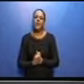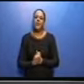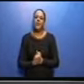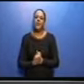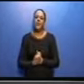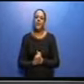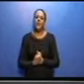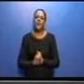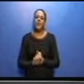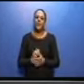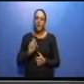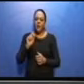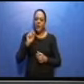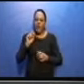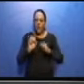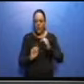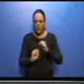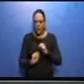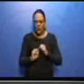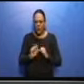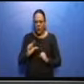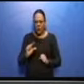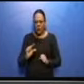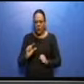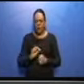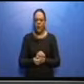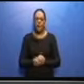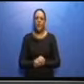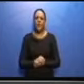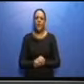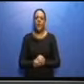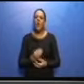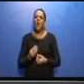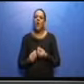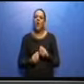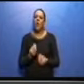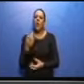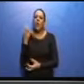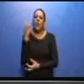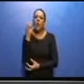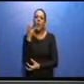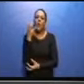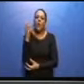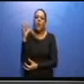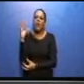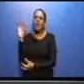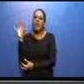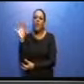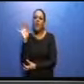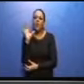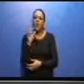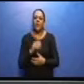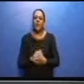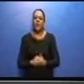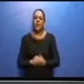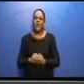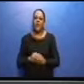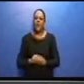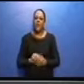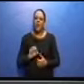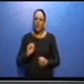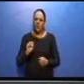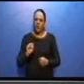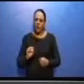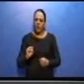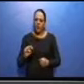hemisfério sul. As temperaturas elas são mais elevadas ao sul, né? São regiões com o clima um